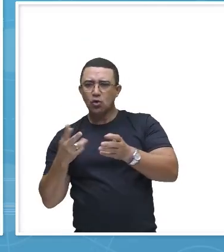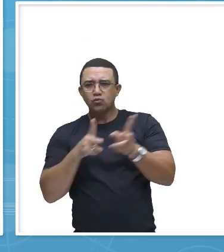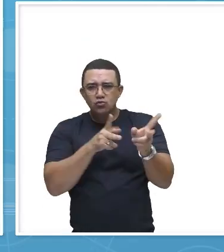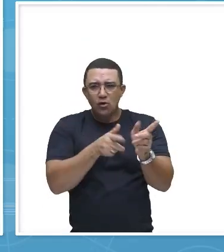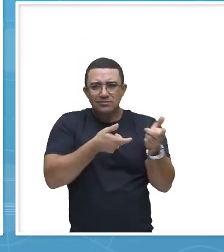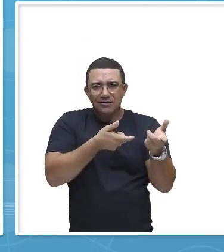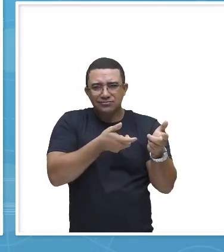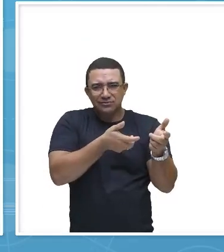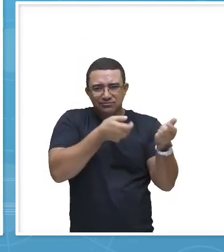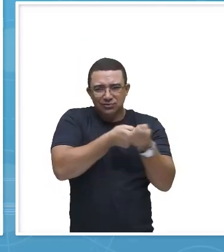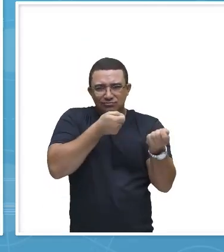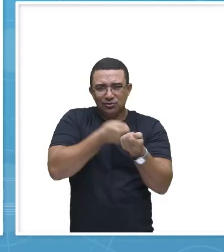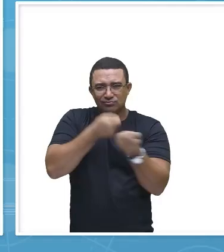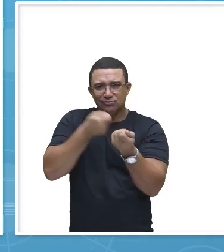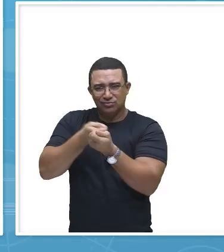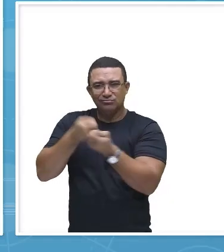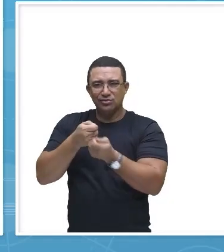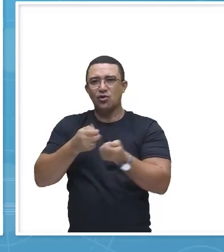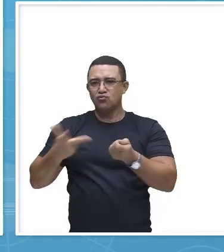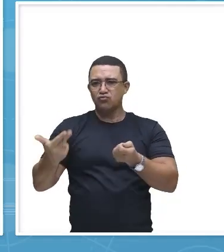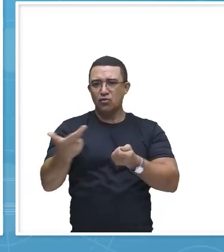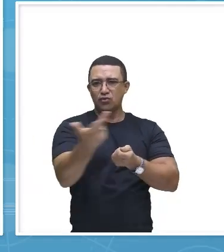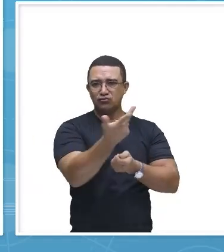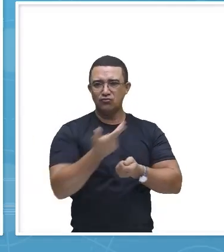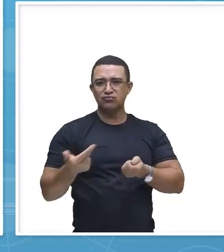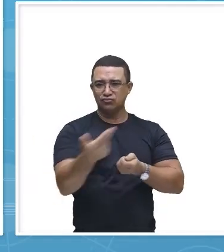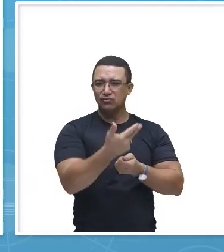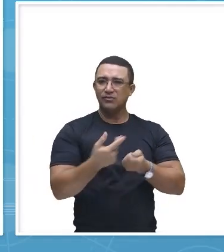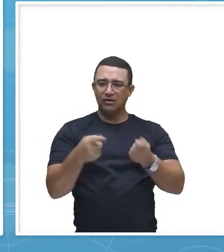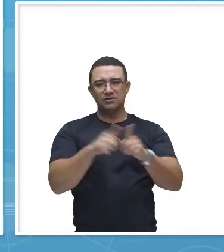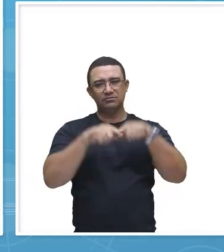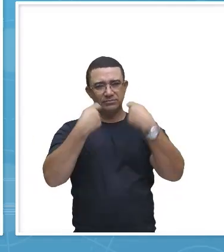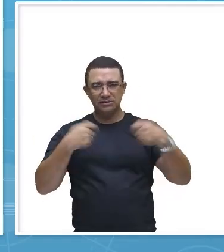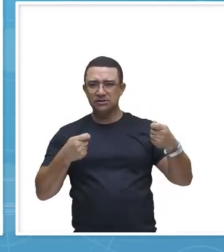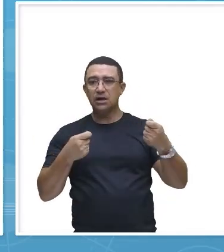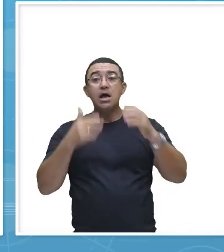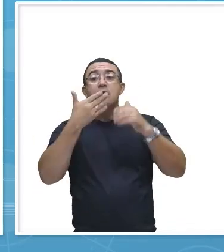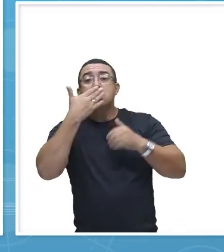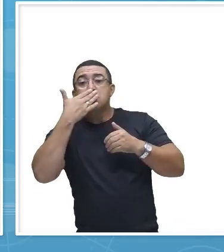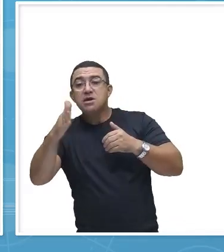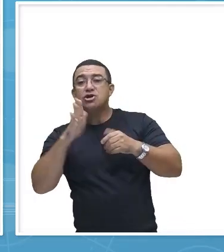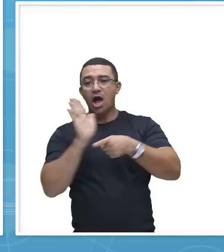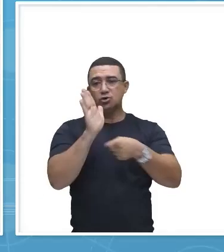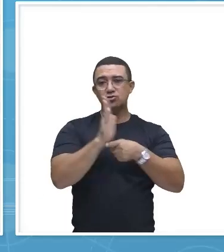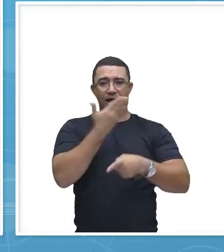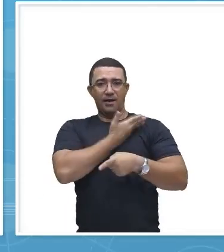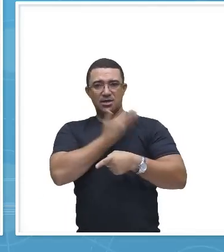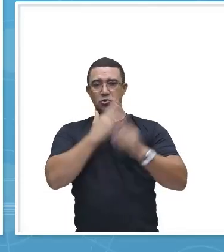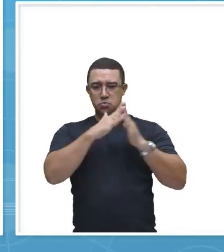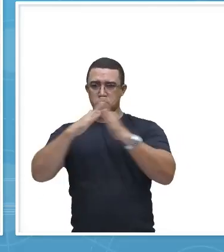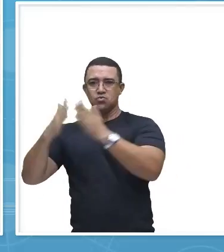incentivar também a criação de grupos de cooperação entre os moradores em áreas de risco. Quando a gente fala disso, a gente fala da